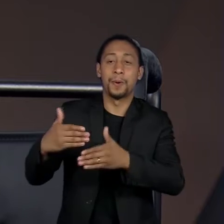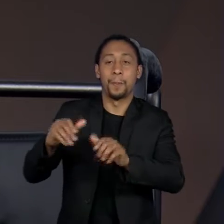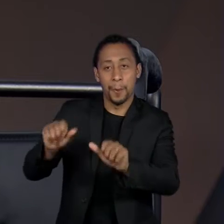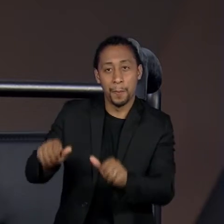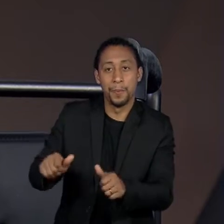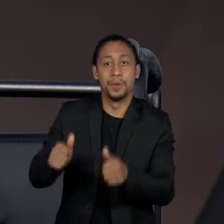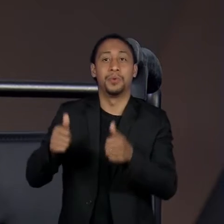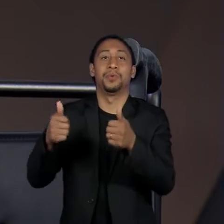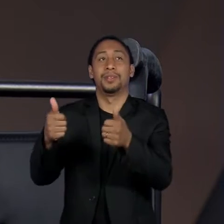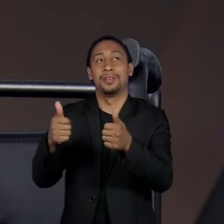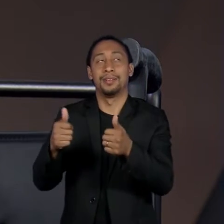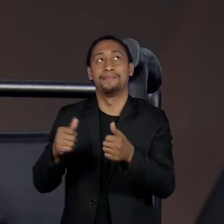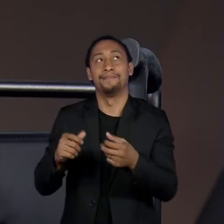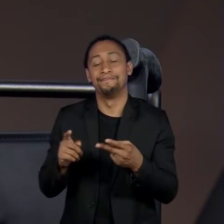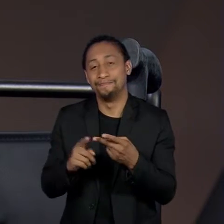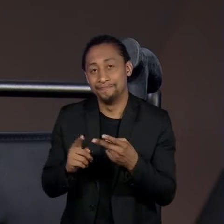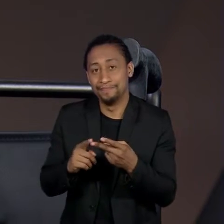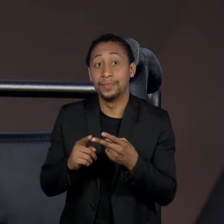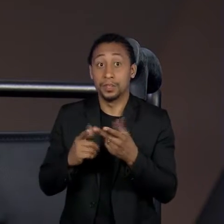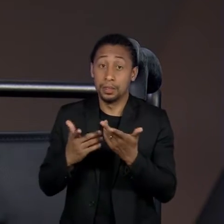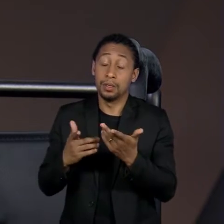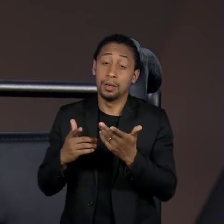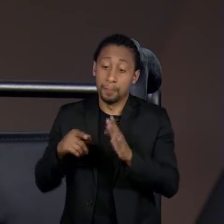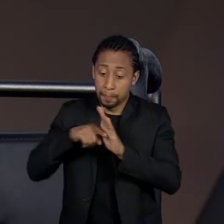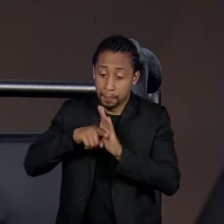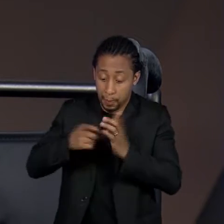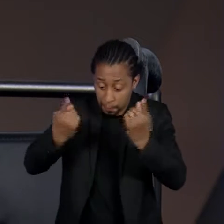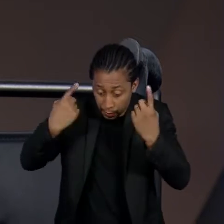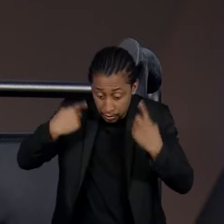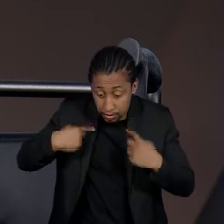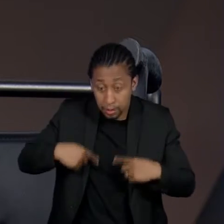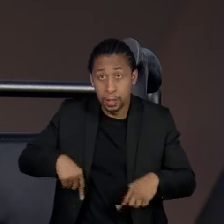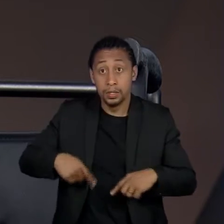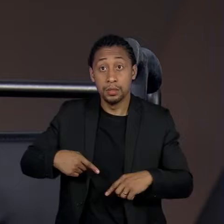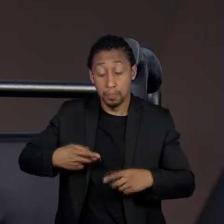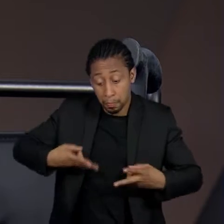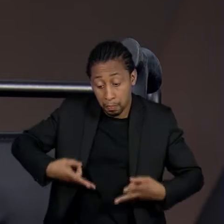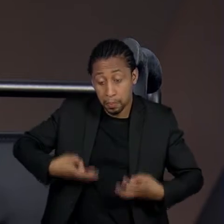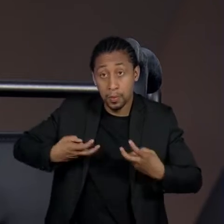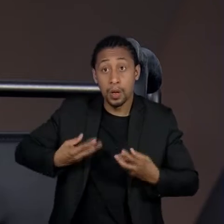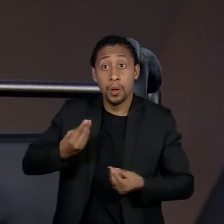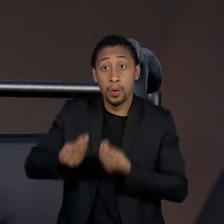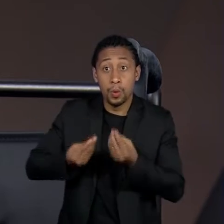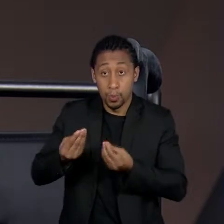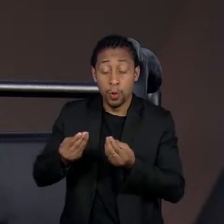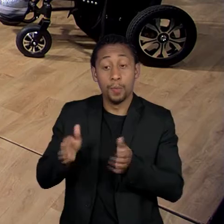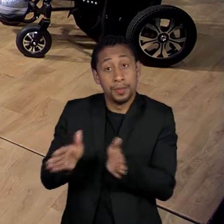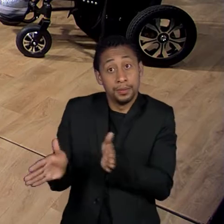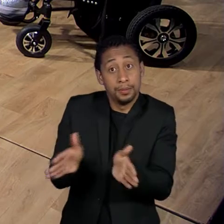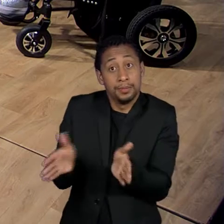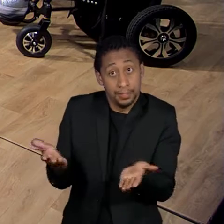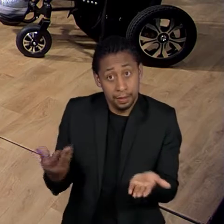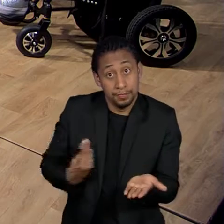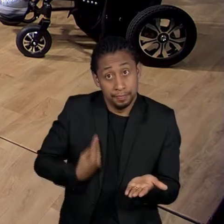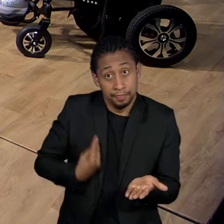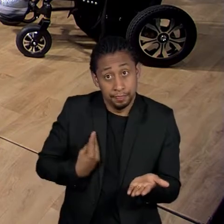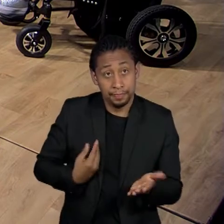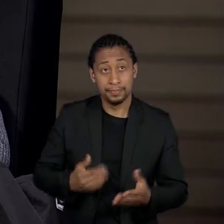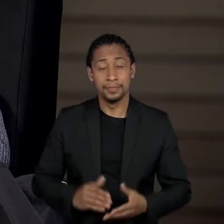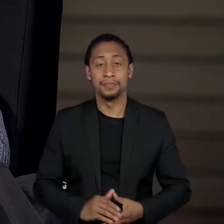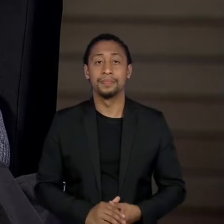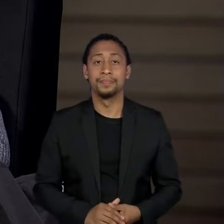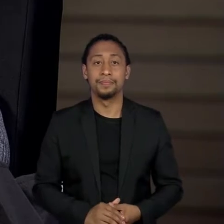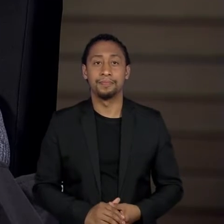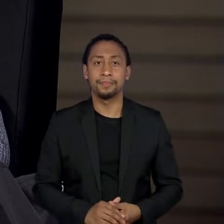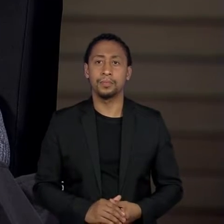reabilitação, acompanhar o diagnóstico com seriedade, não que o diagnóstico resuma nossas vivências. E